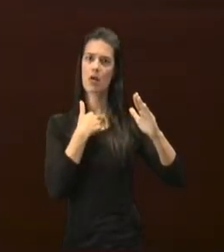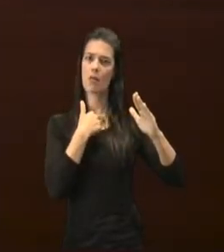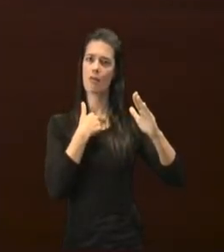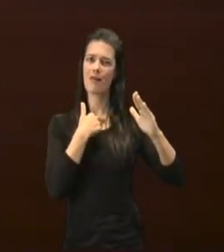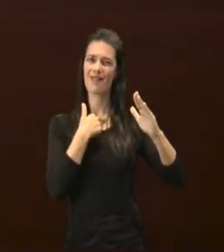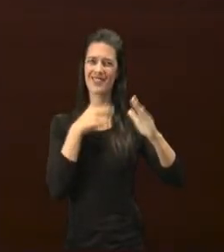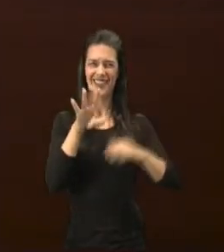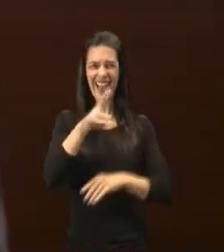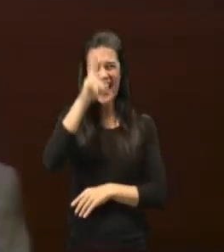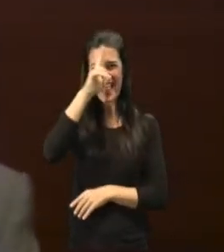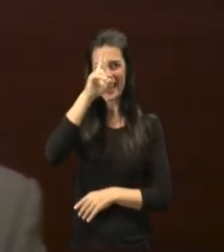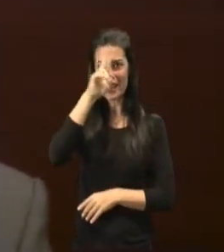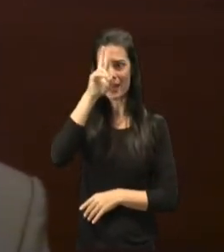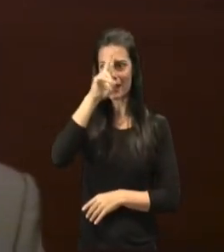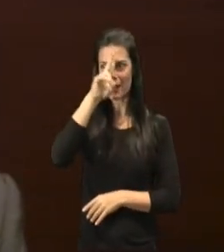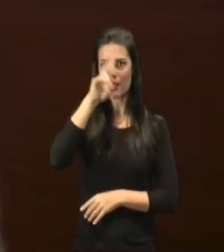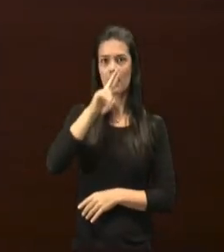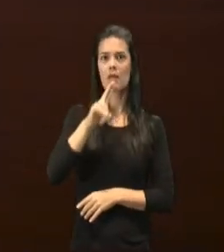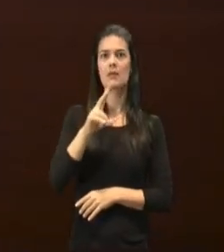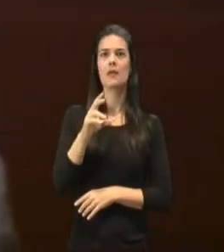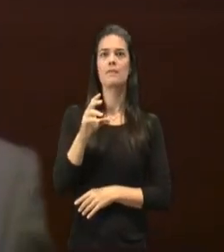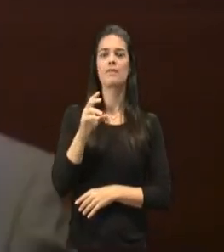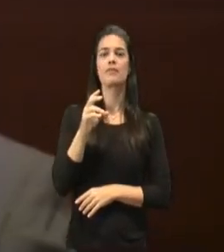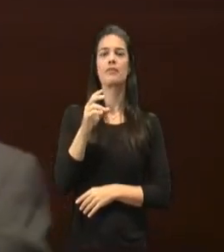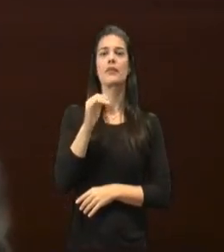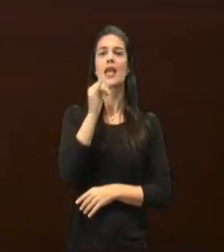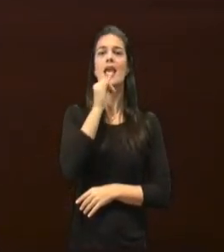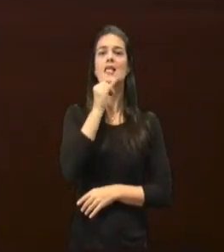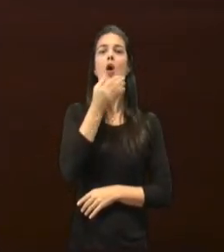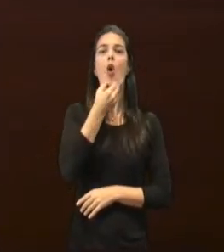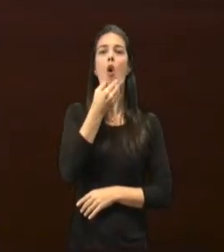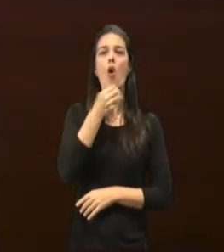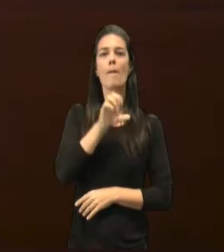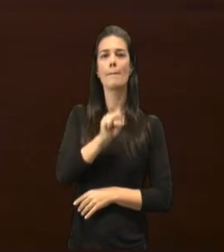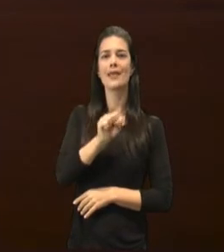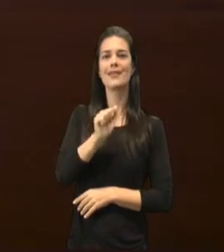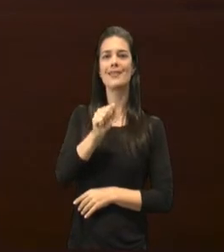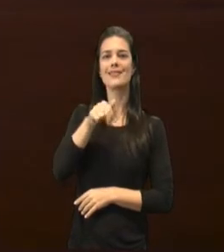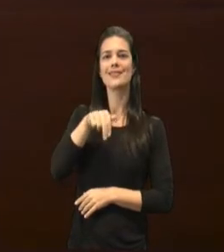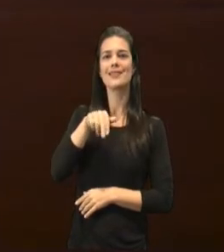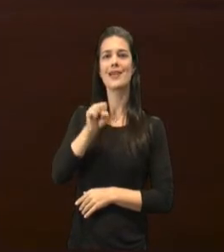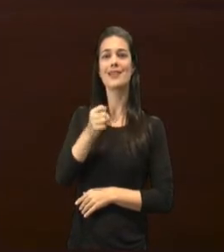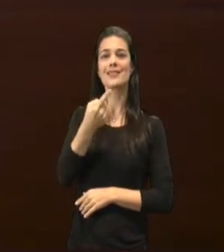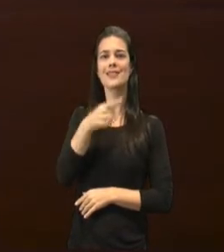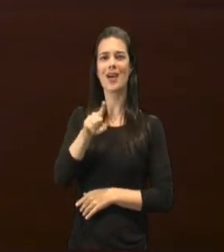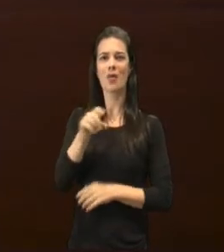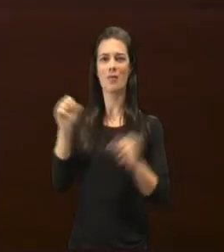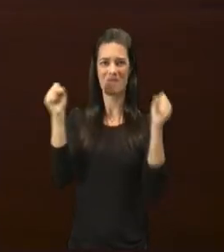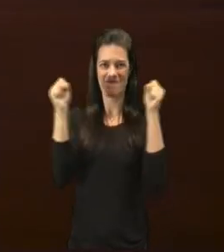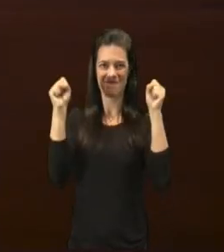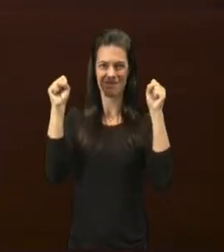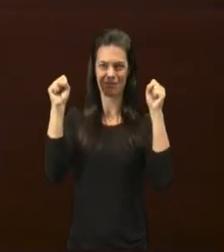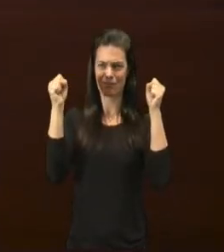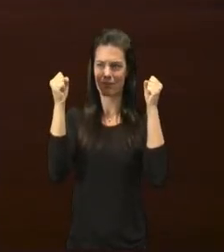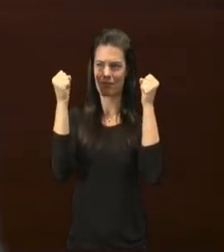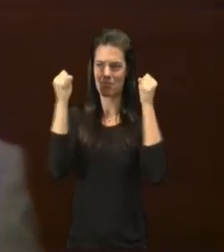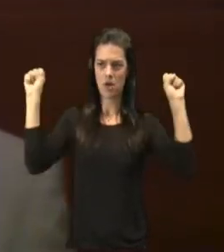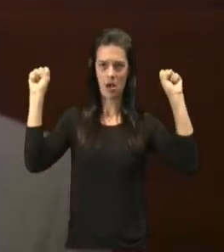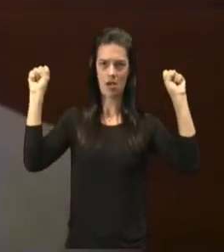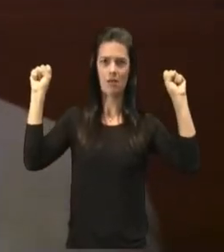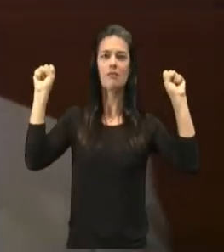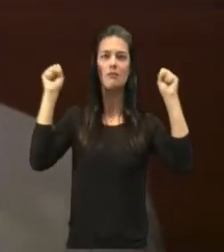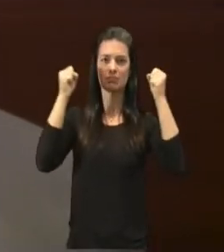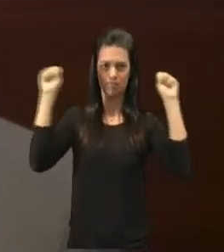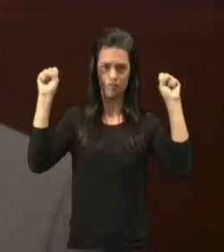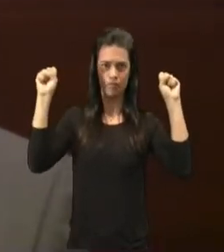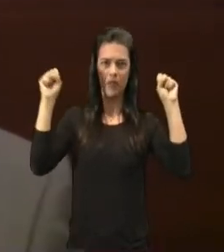Sansão. Deixa-me trazer este exemplo, por quê? Porque Sansão viveu dentro de um ambiente familiar, ele foi separado